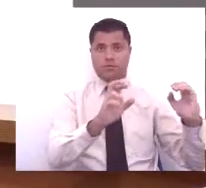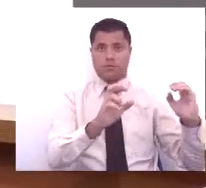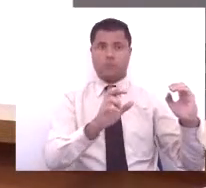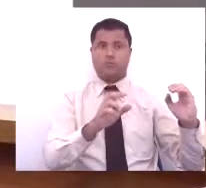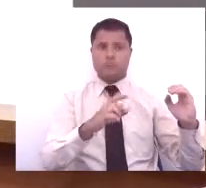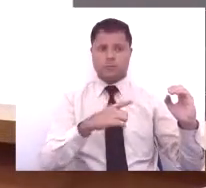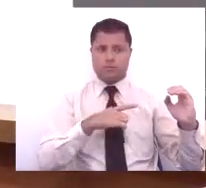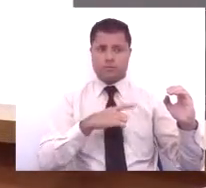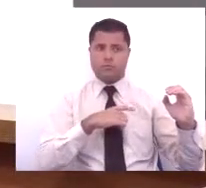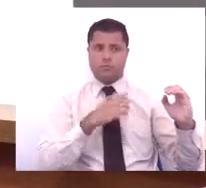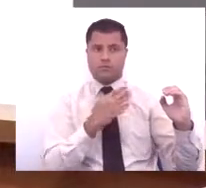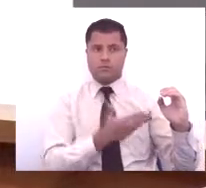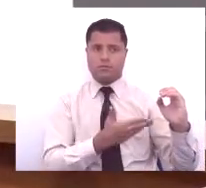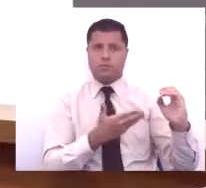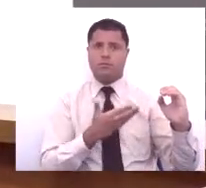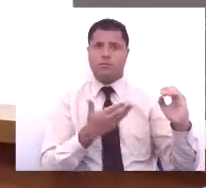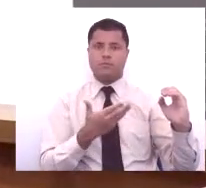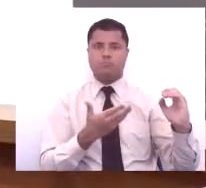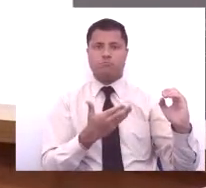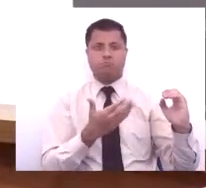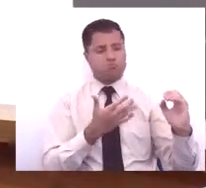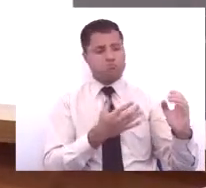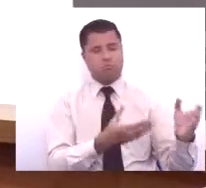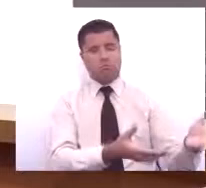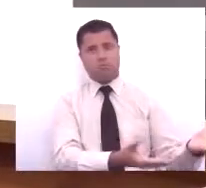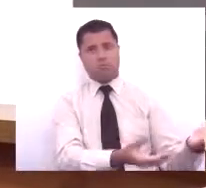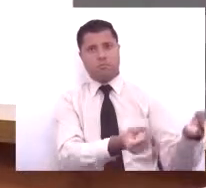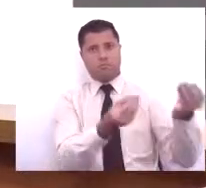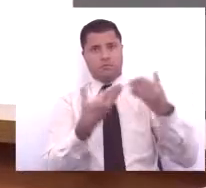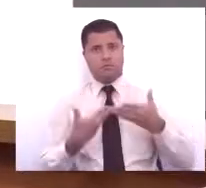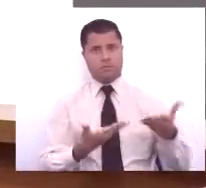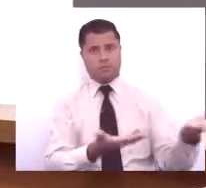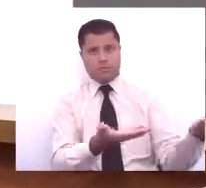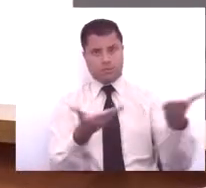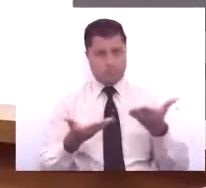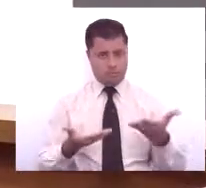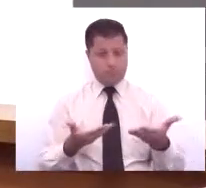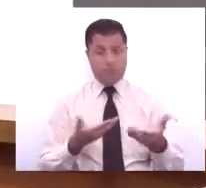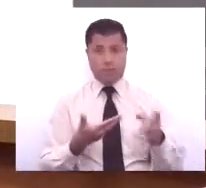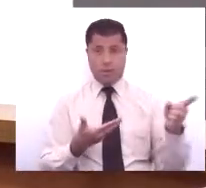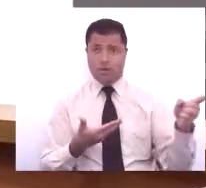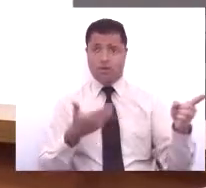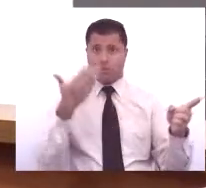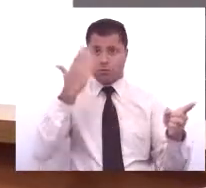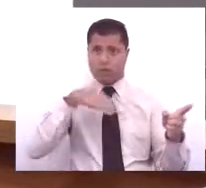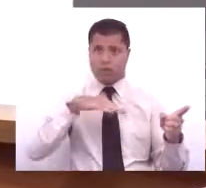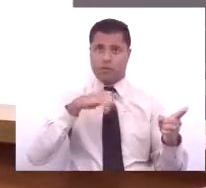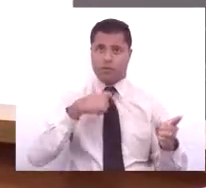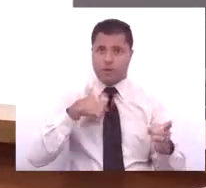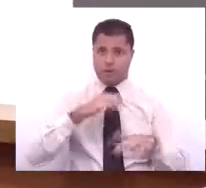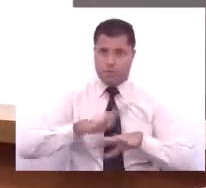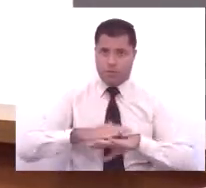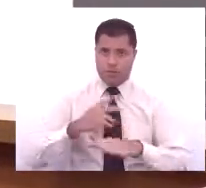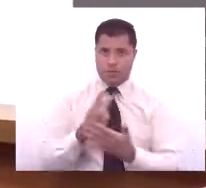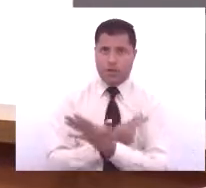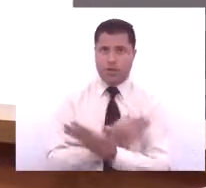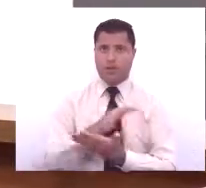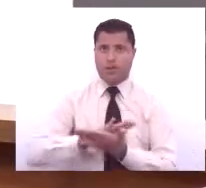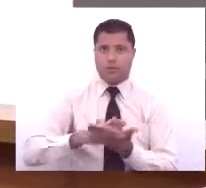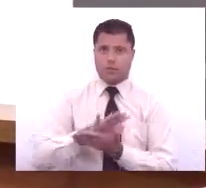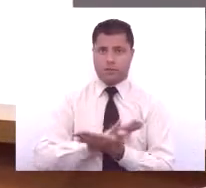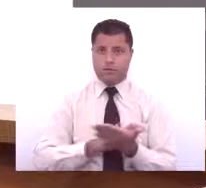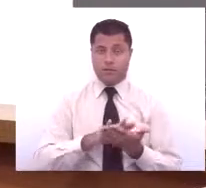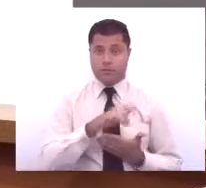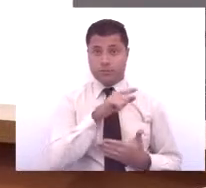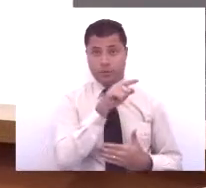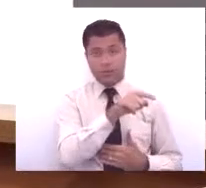reconheceu que este vereador não cometeu nenhum ato de improbidade. Muito pelo